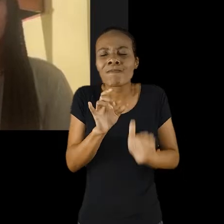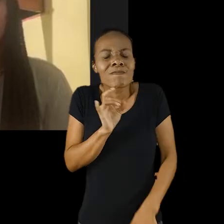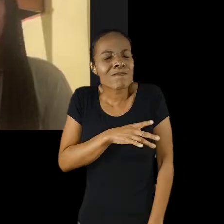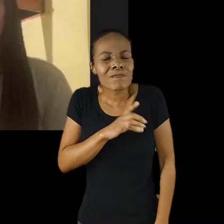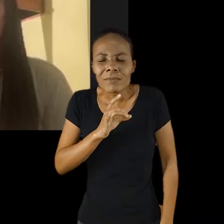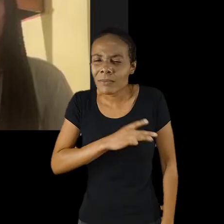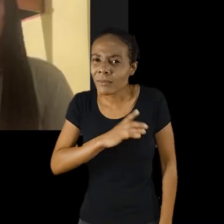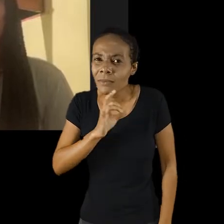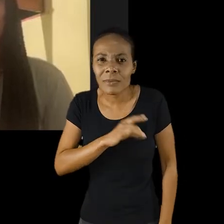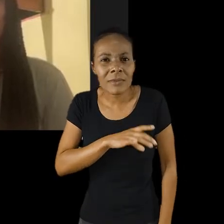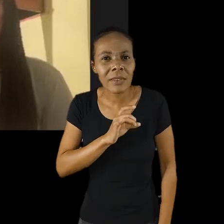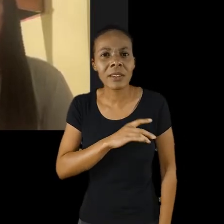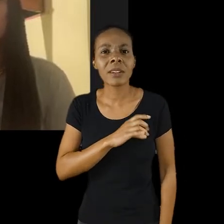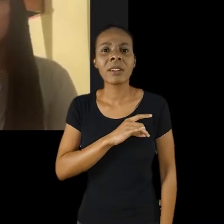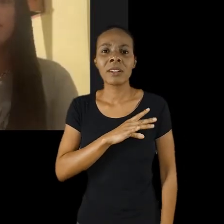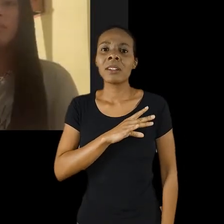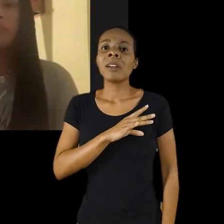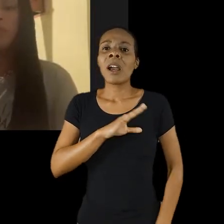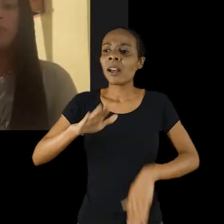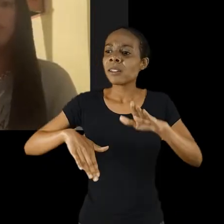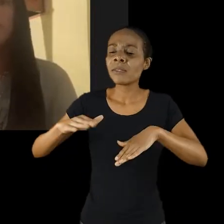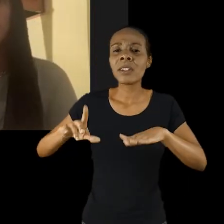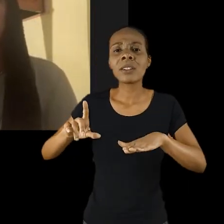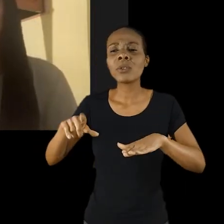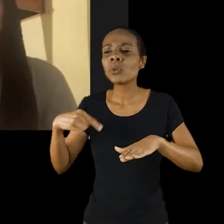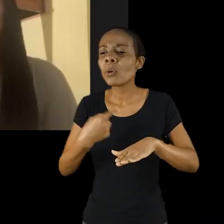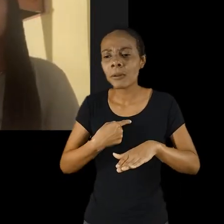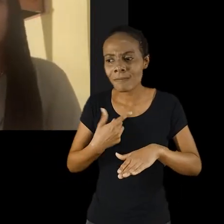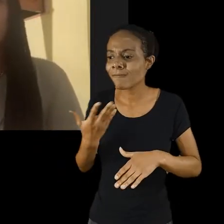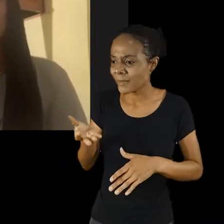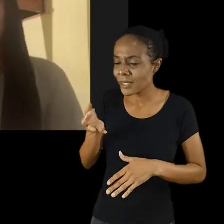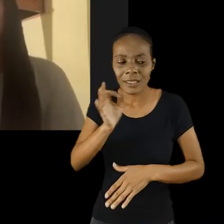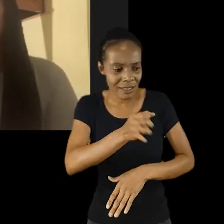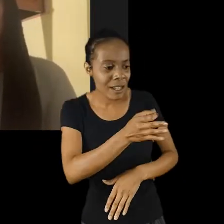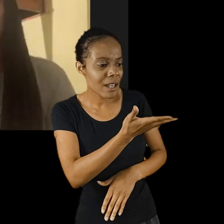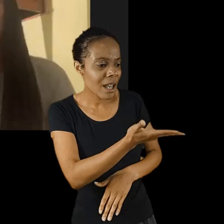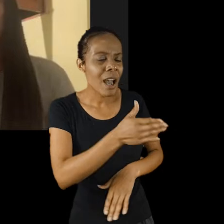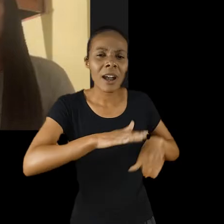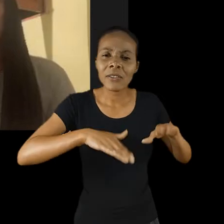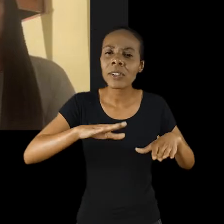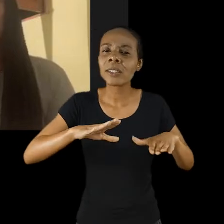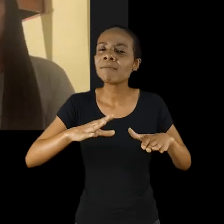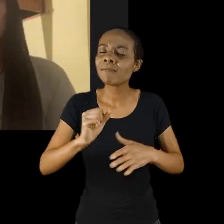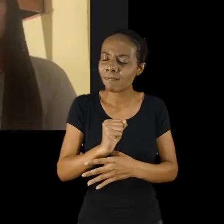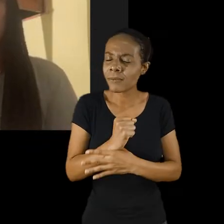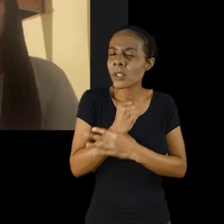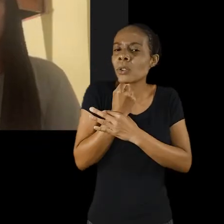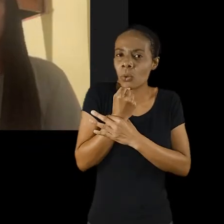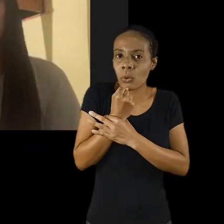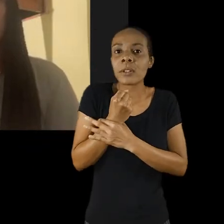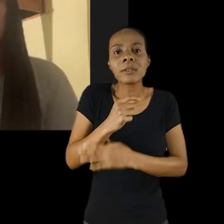e seguro de si, mesmo a gente não estando tão assim, né, minha irmã? Mesmo a gente não estando tão assim, a gente tem as nossas seguranças, as